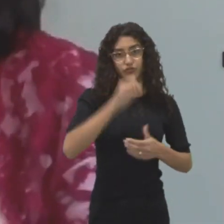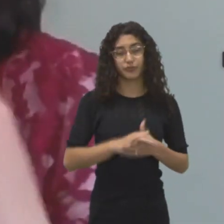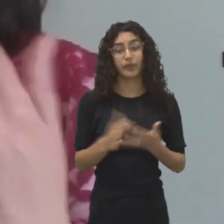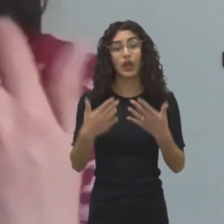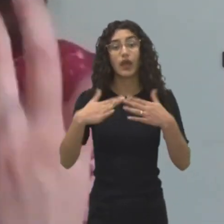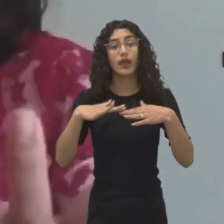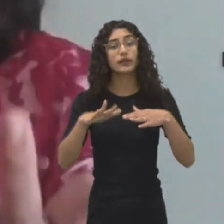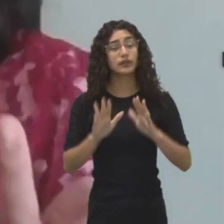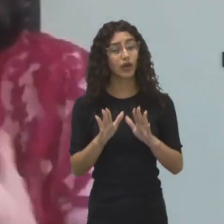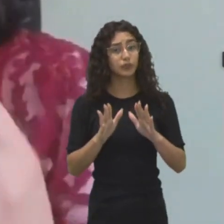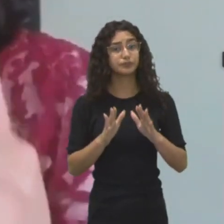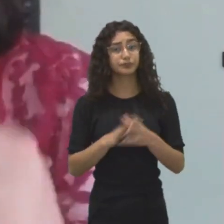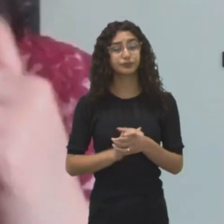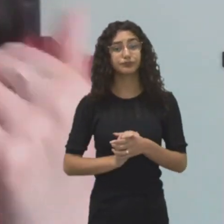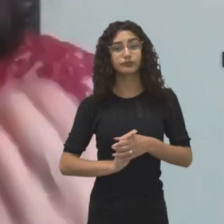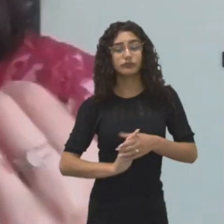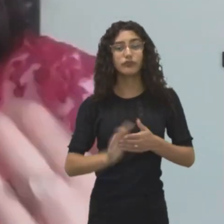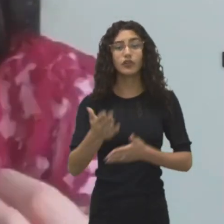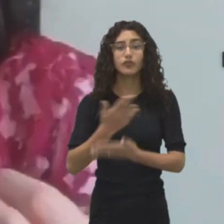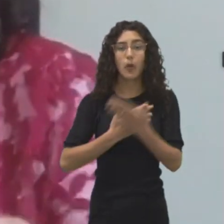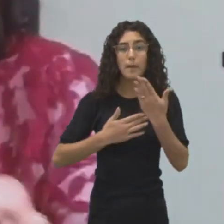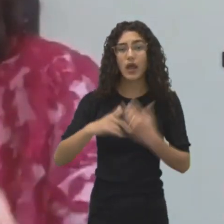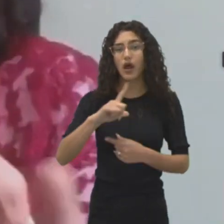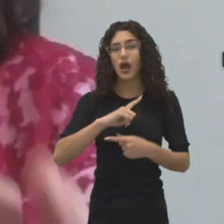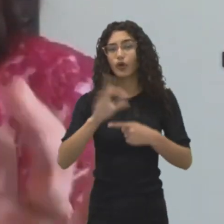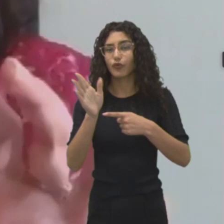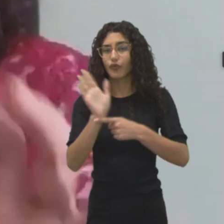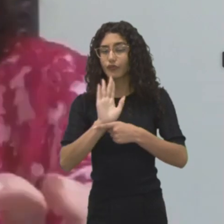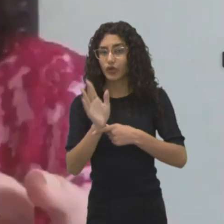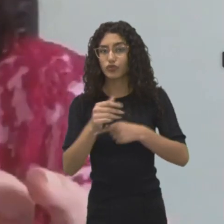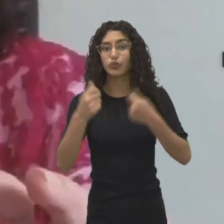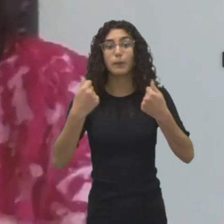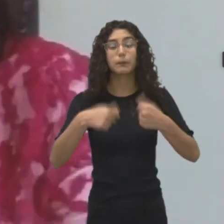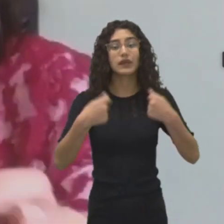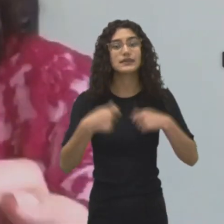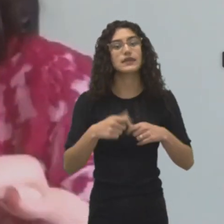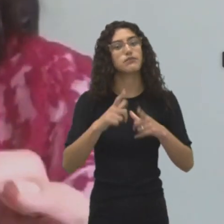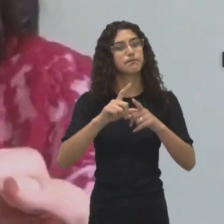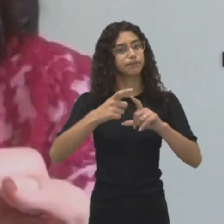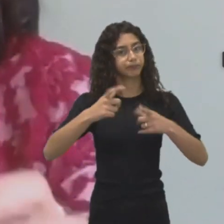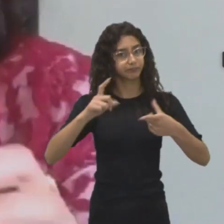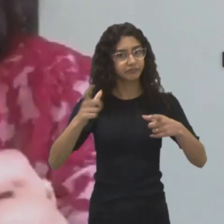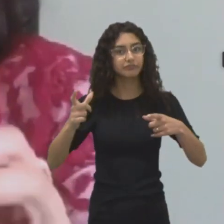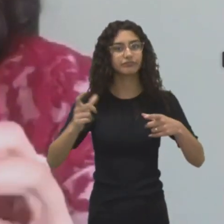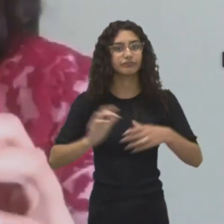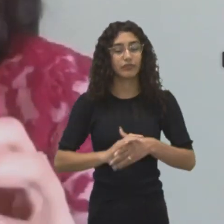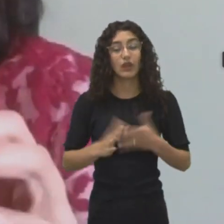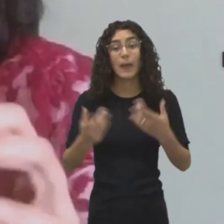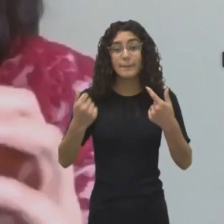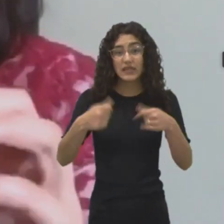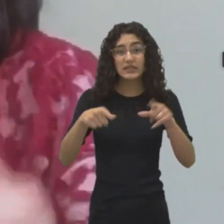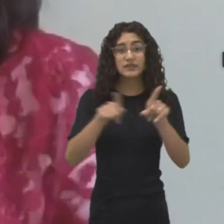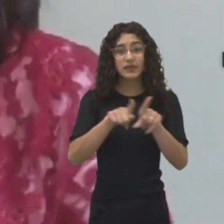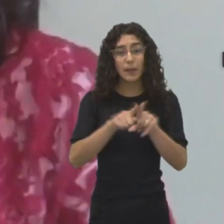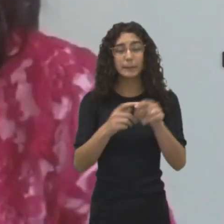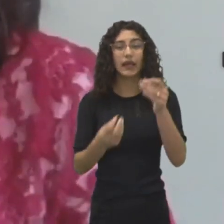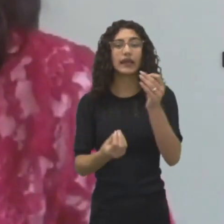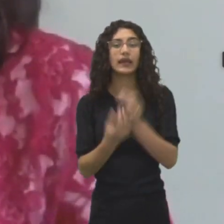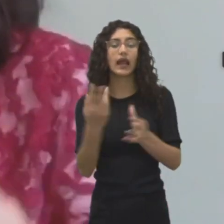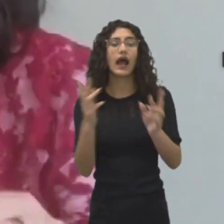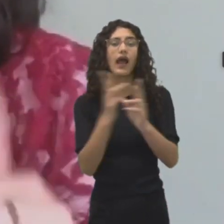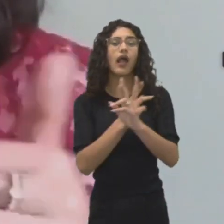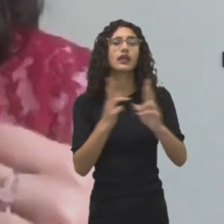caso, o envolvimento no meio do vídeo, ele precisa ser grande e precisa também criar